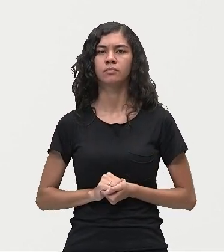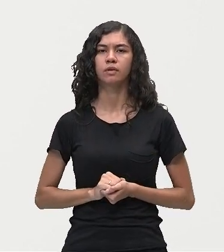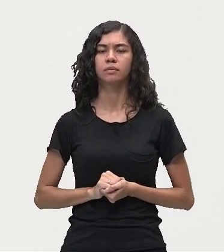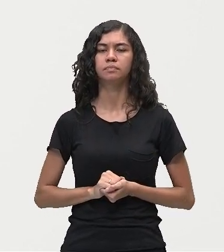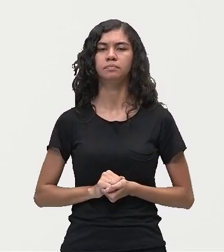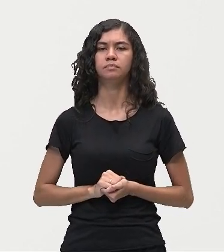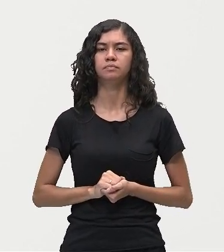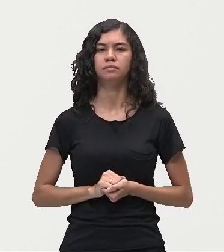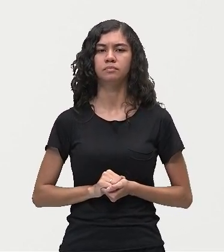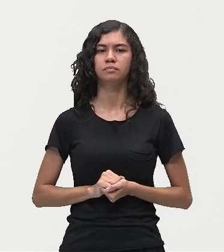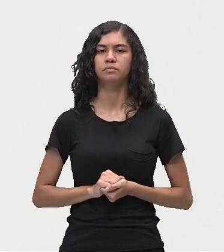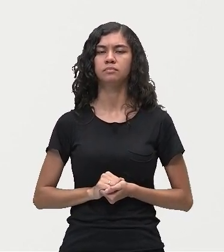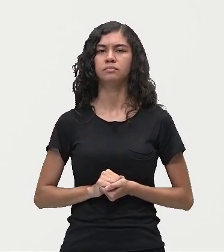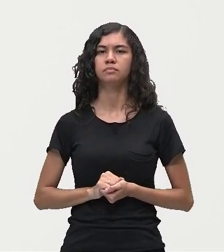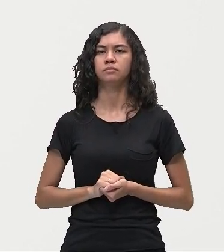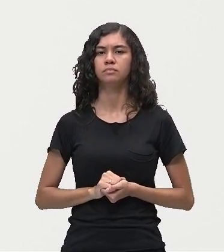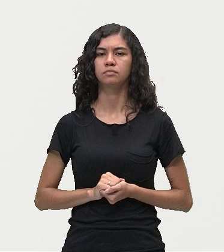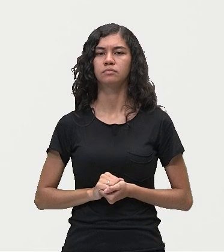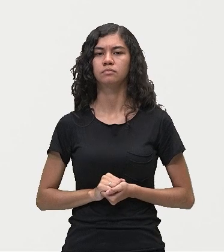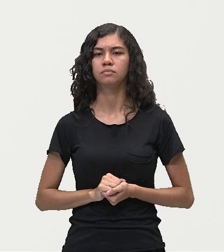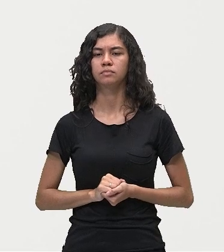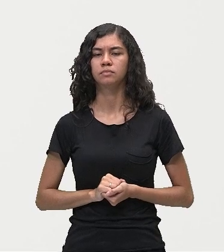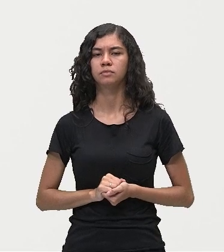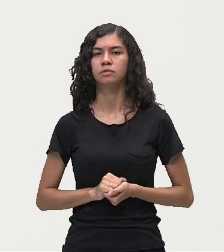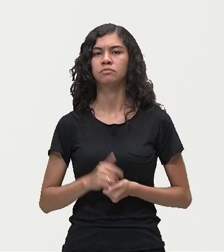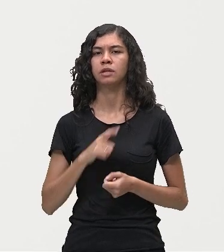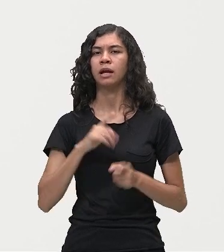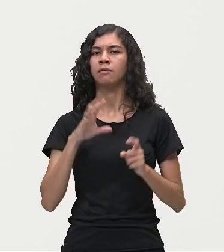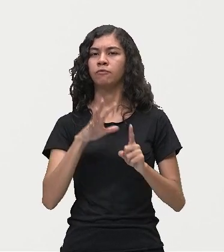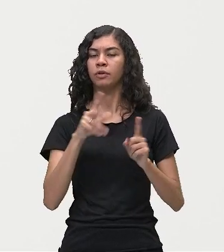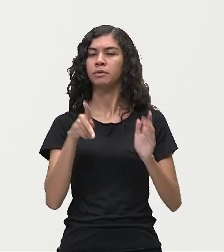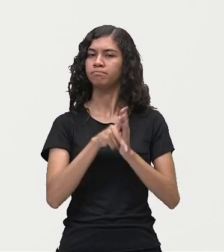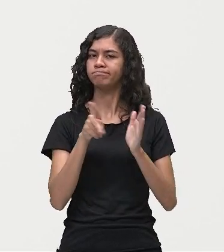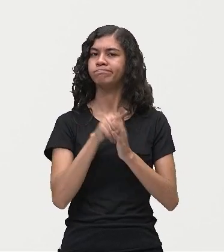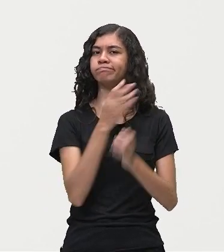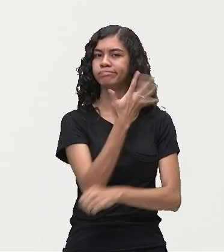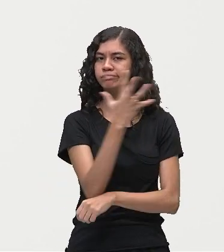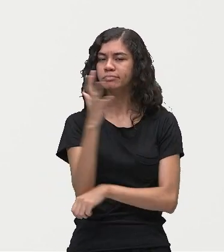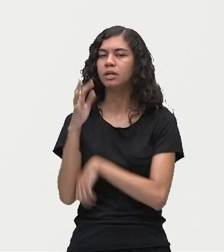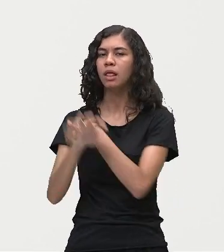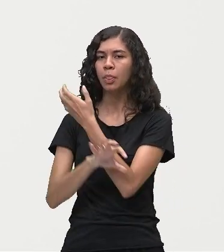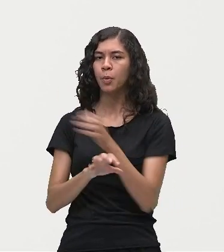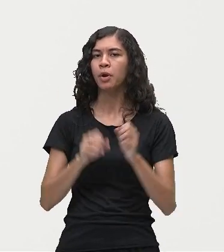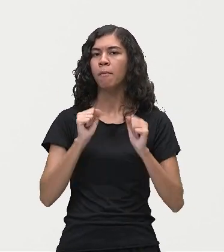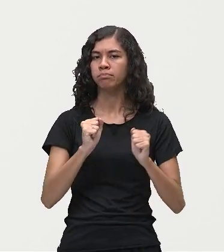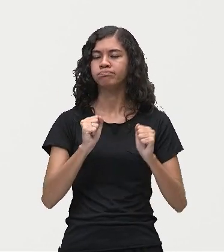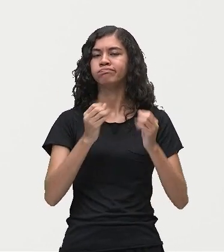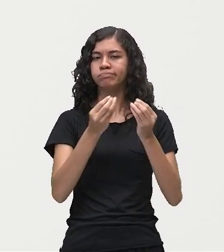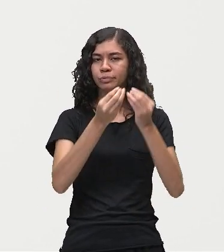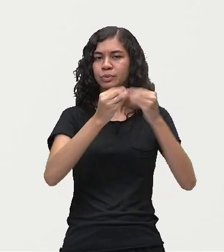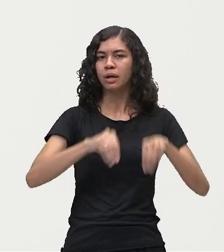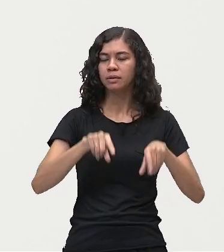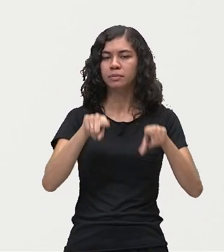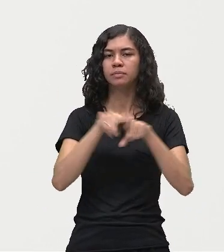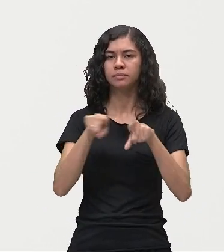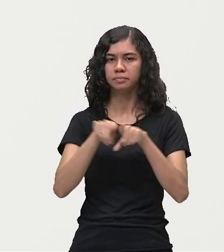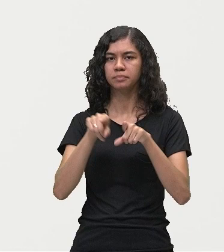utilização é responsável por grandes impactos ambientais, que foi aquilo que a gente